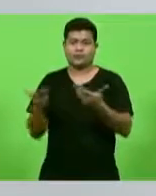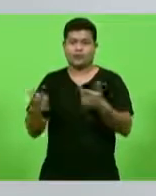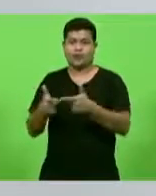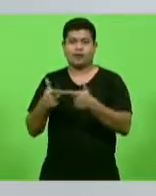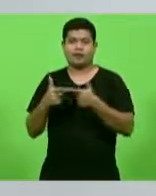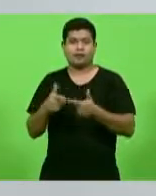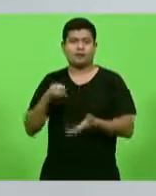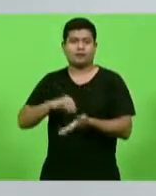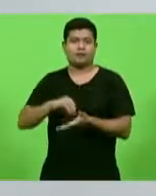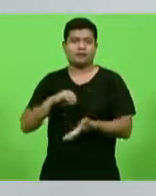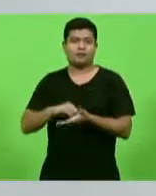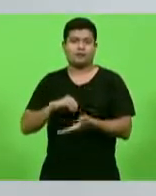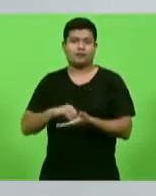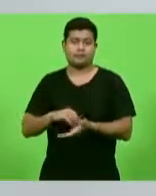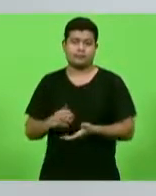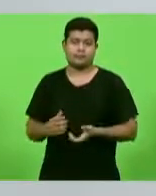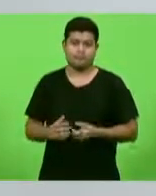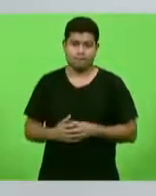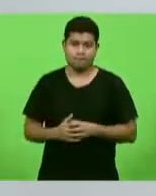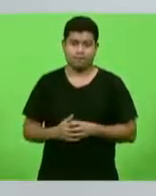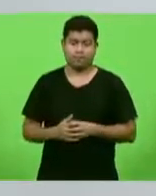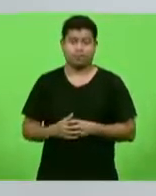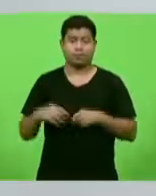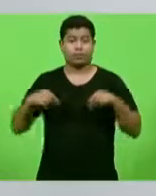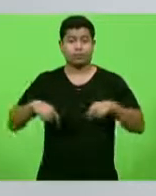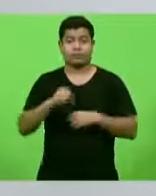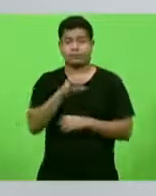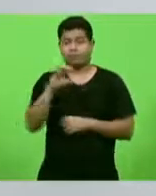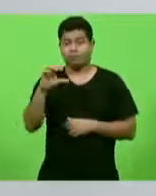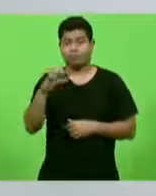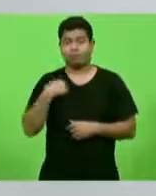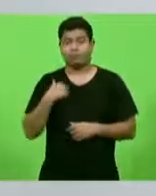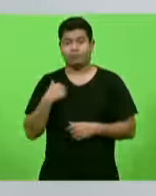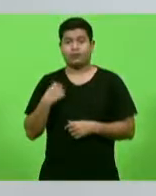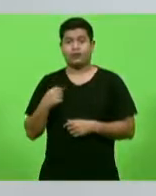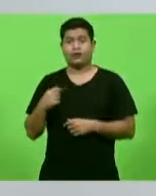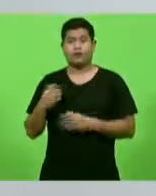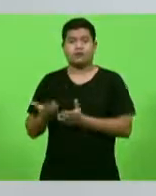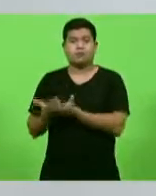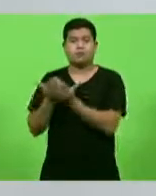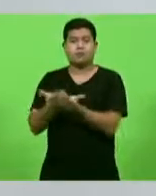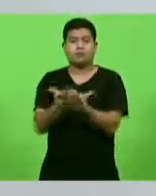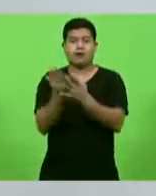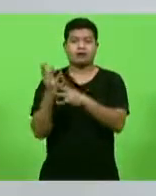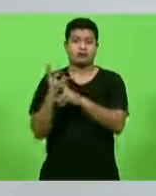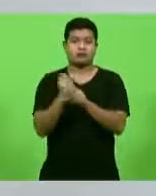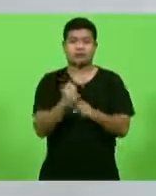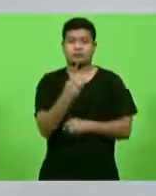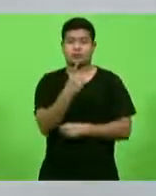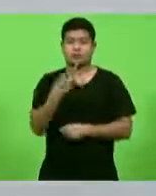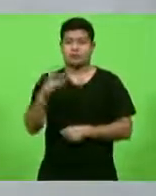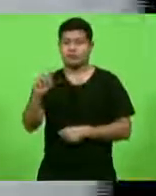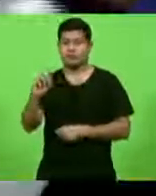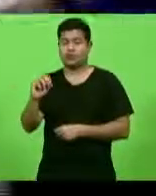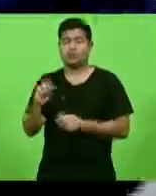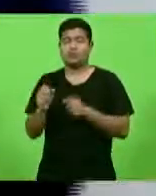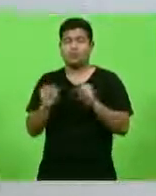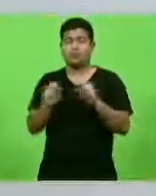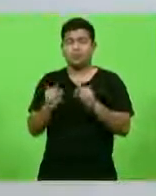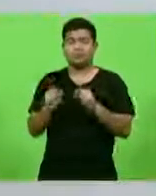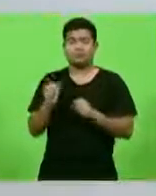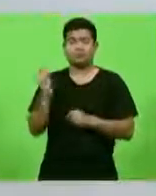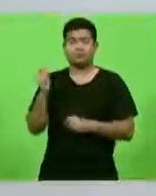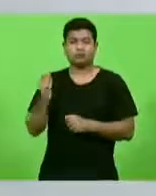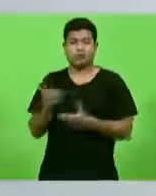pesca da tainha aqui em Santa Catarina. É, são 130 embarcações catarinenses que poderão capturar apenas 6 toneladas cada